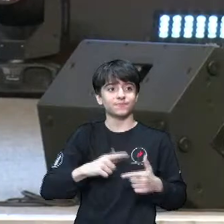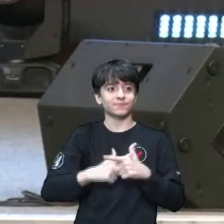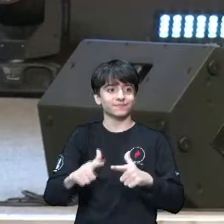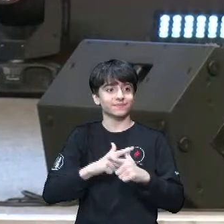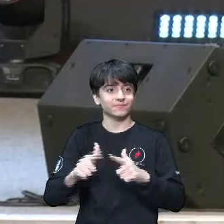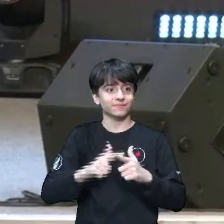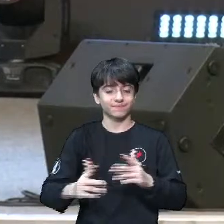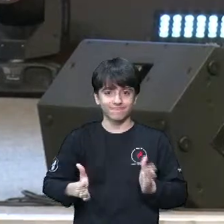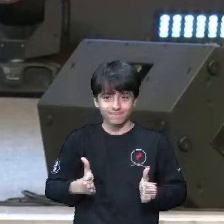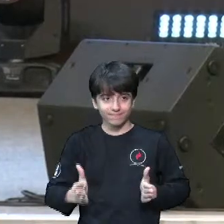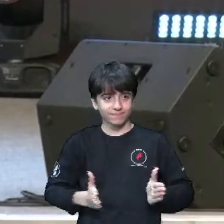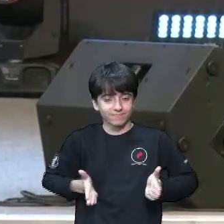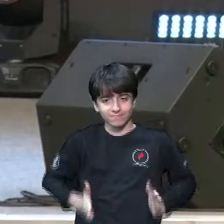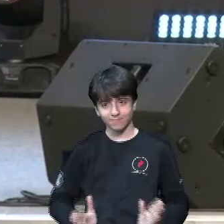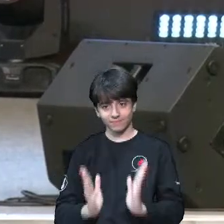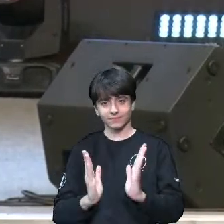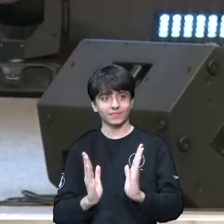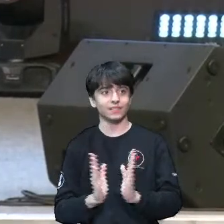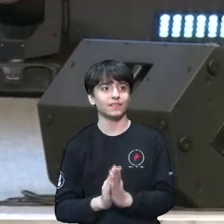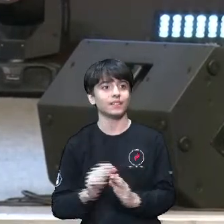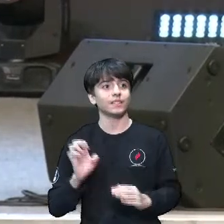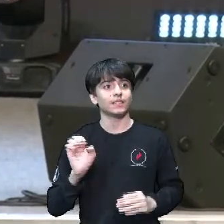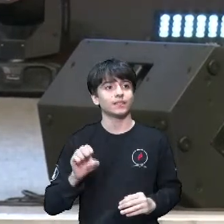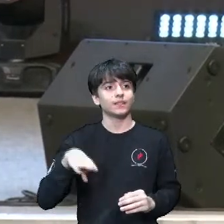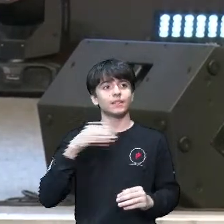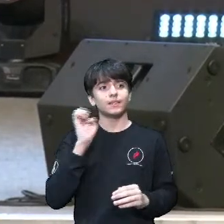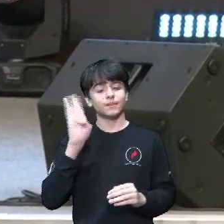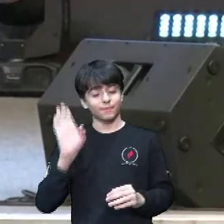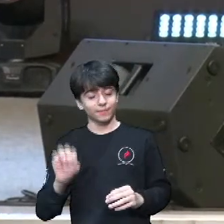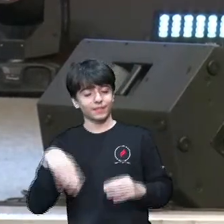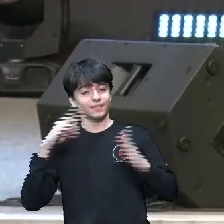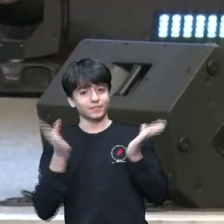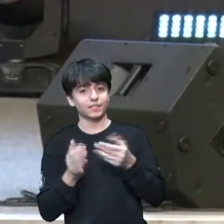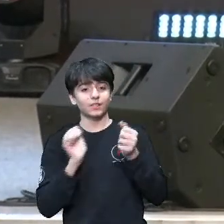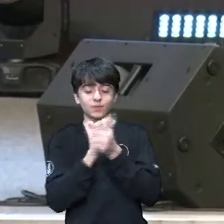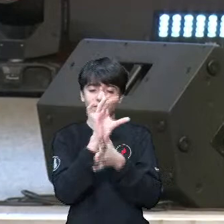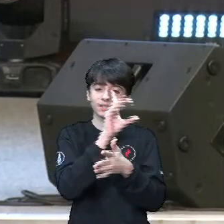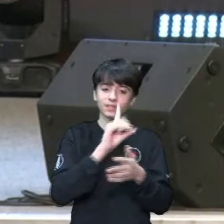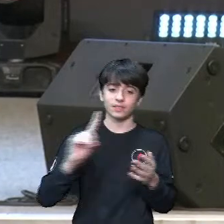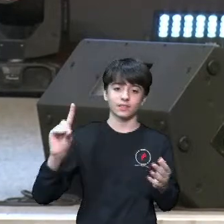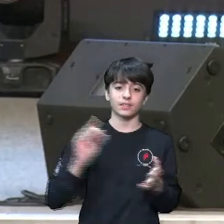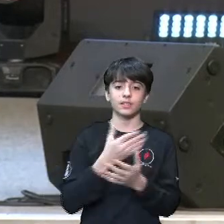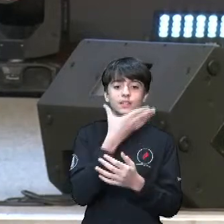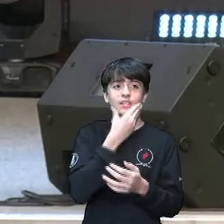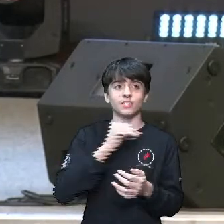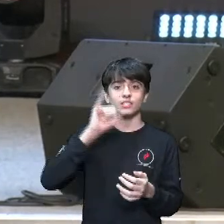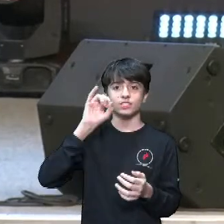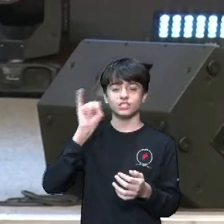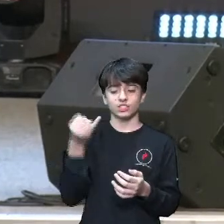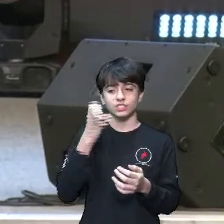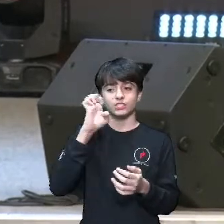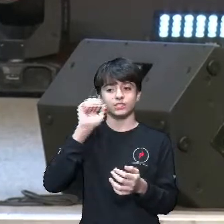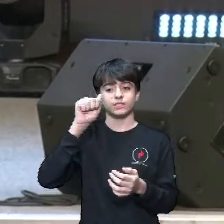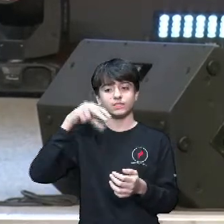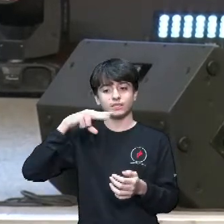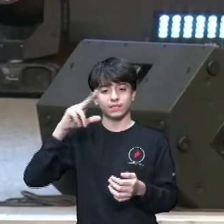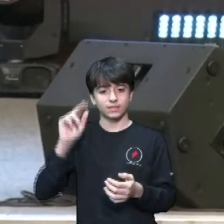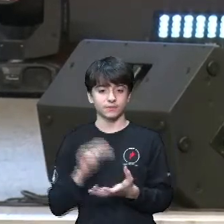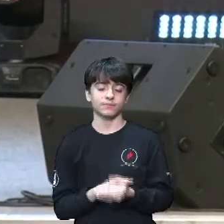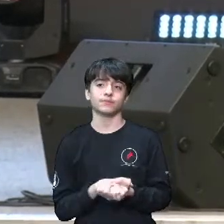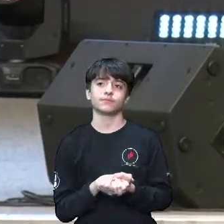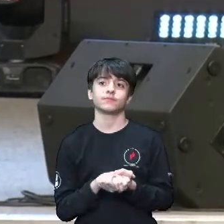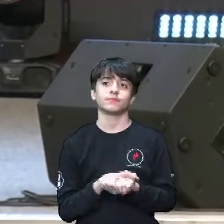Deus, ela já passa bem, está tudo ok, glória a Deus por isso. Tem aqui o irmão Jean,